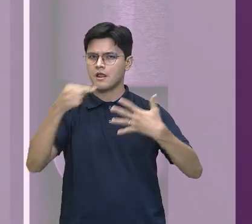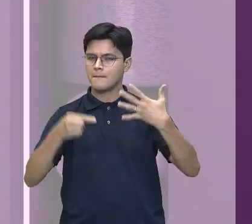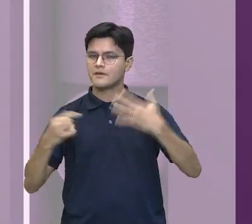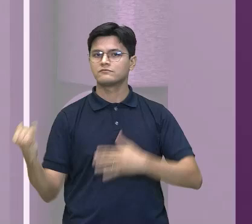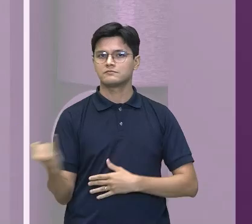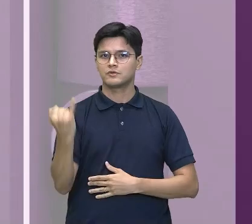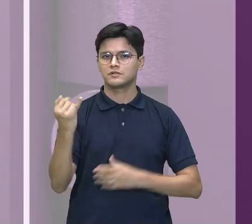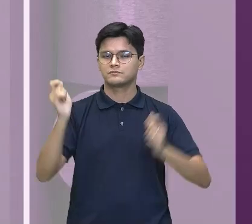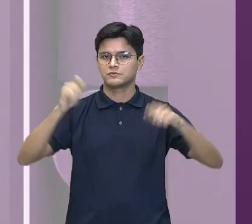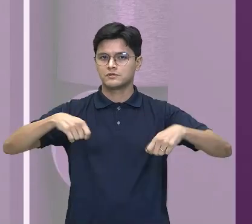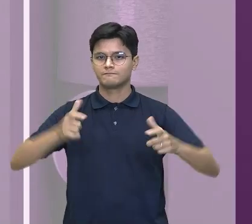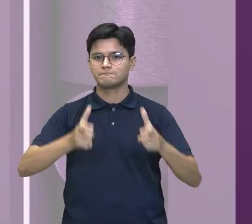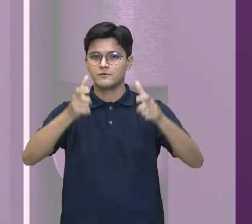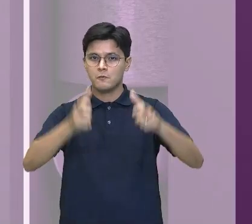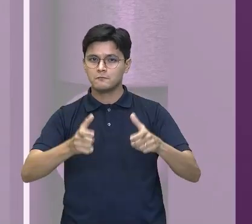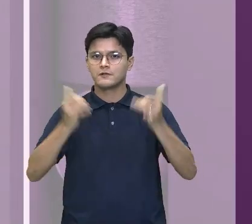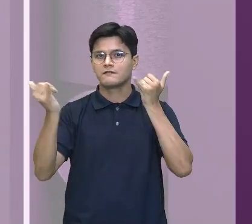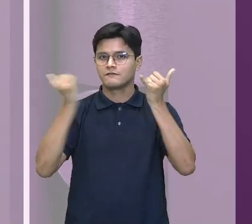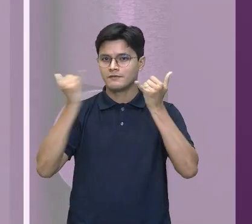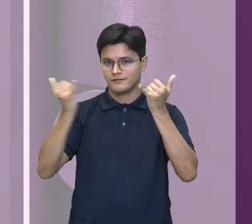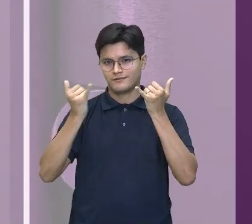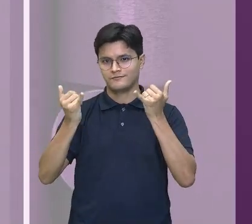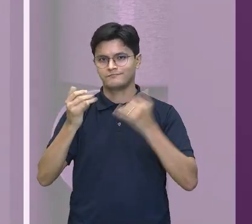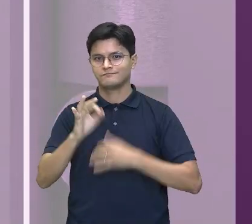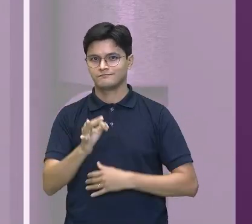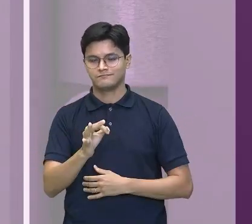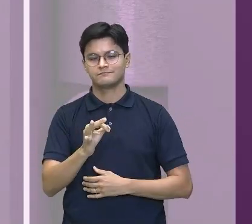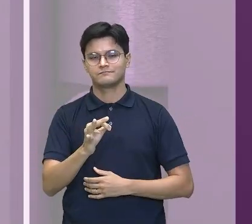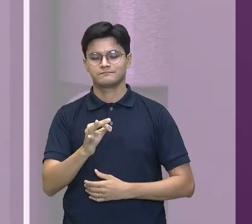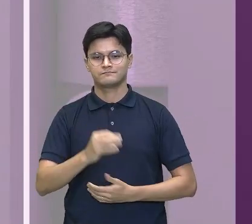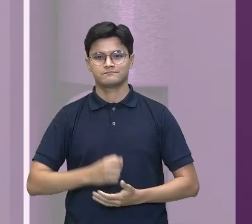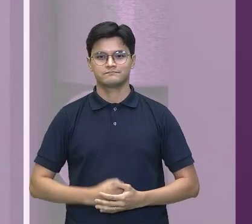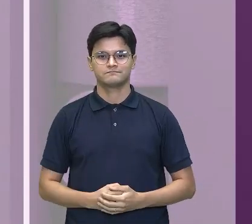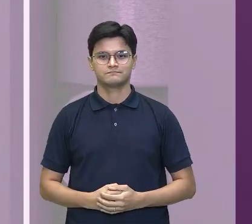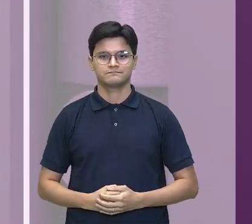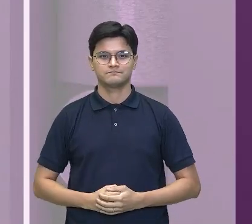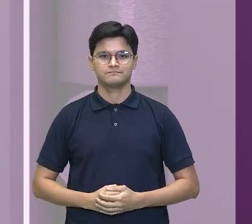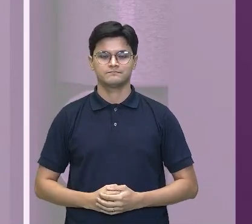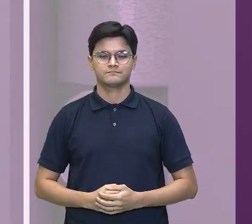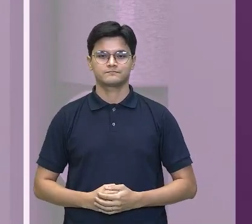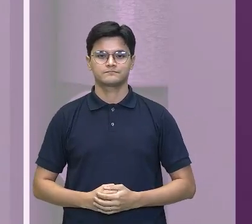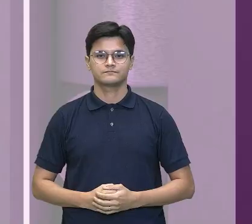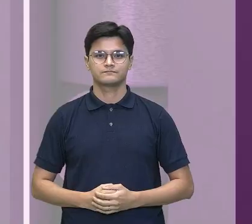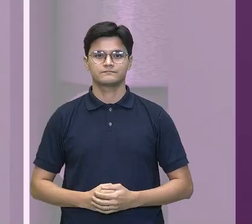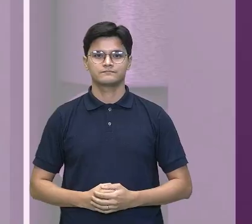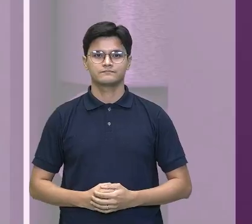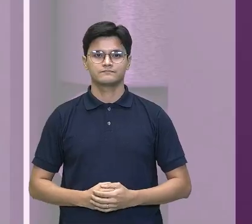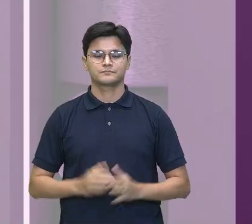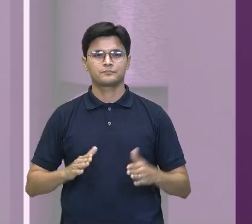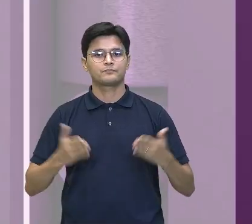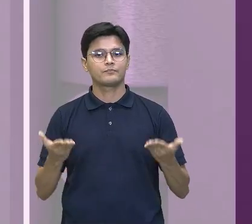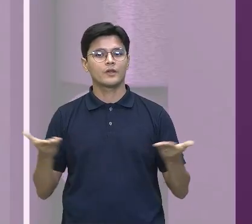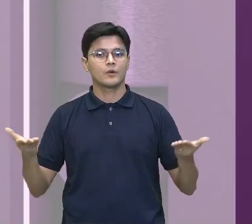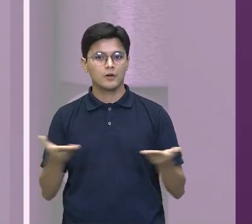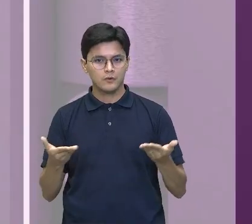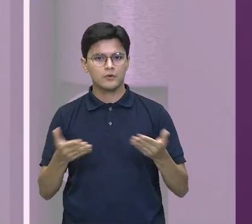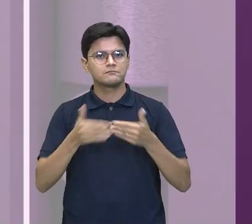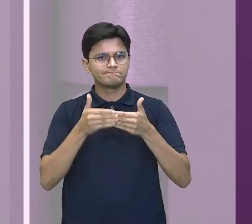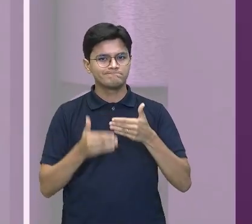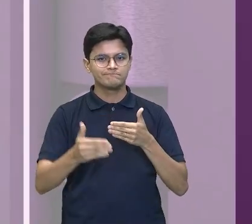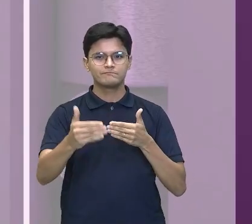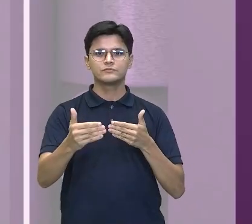localize, tá bom? Essas informações diante da nossa equação reduzida da circunferência, tá bom? Então a gente vai trabalhar um pouquinho mais essa equação